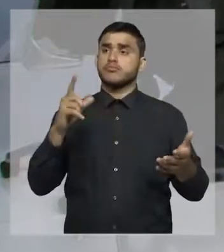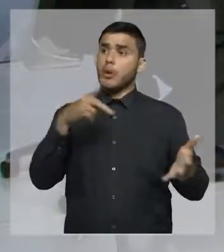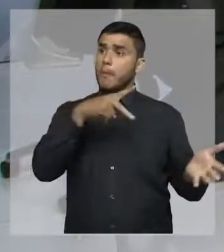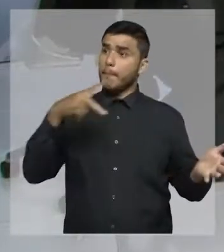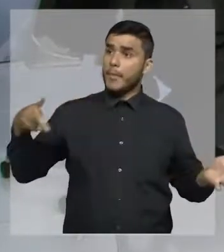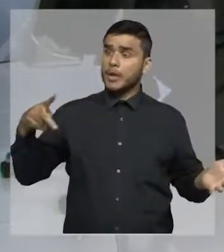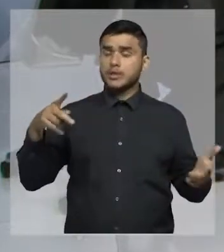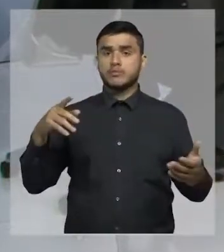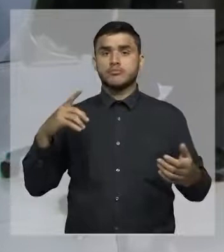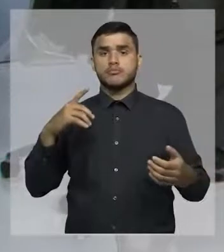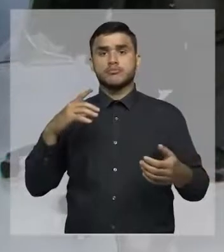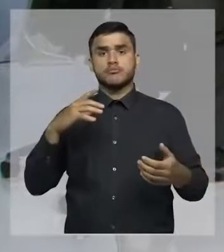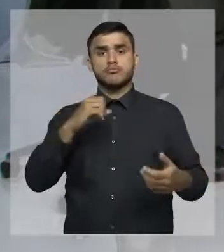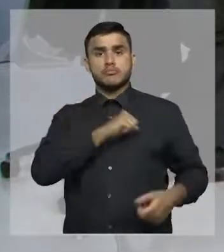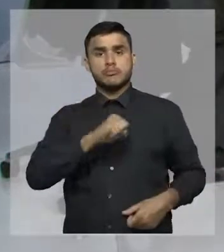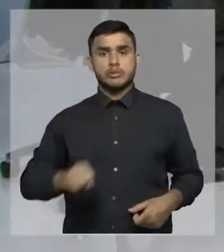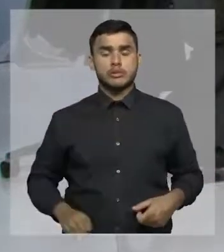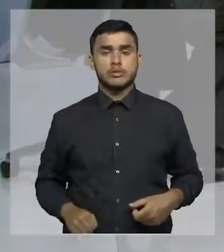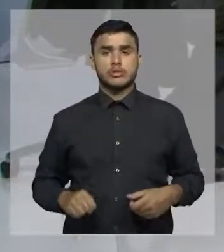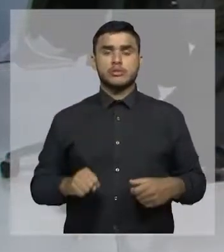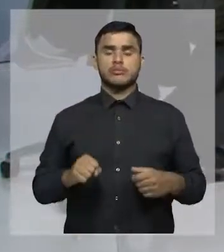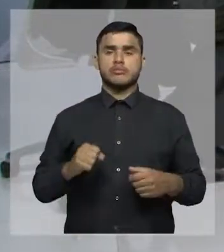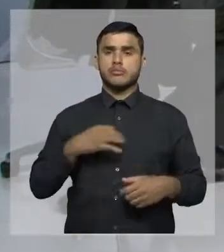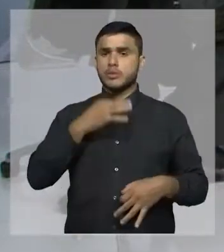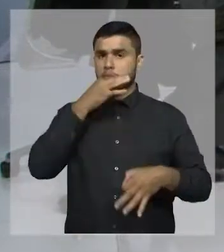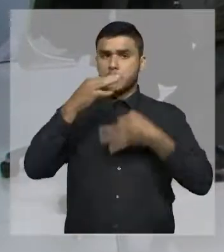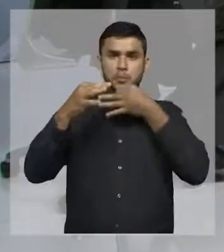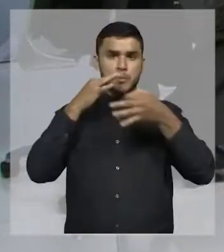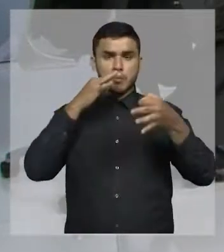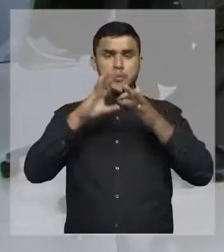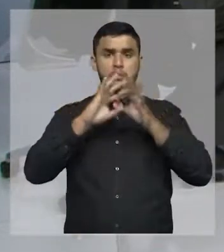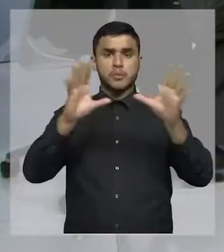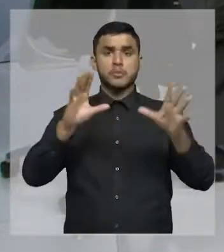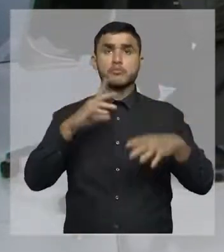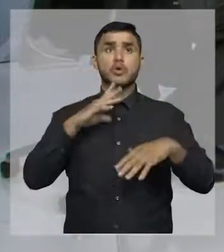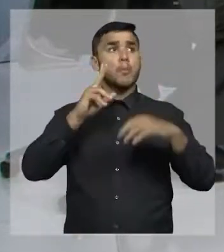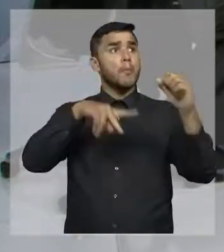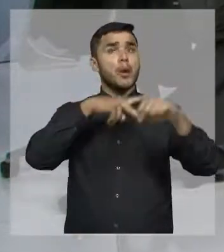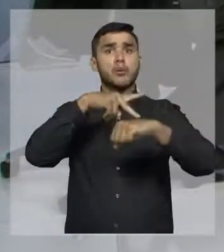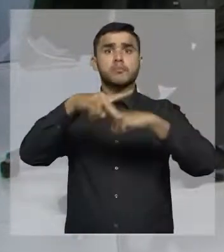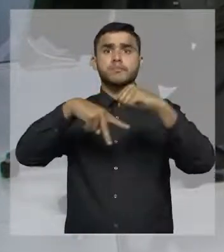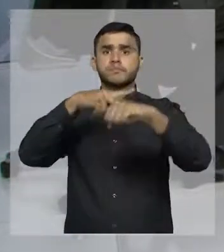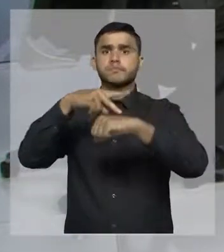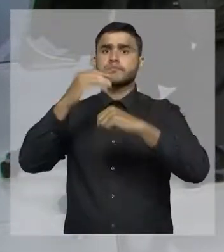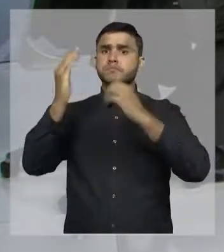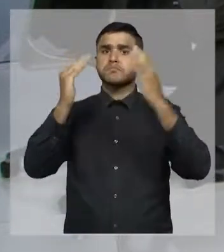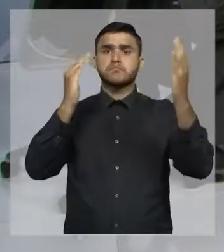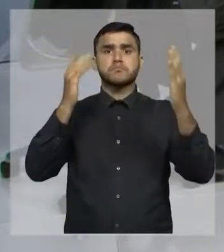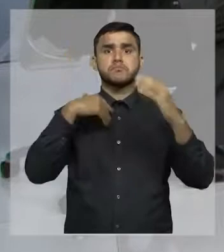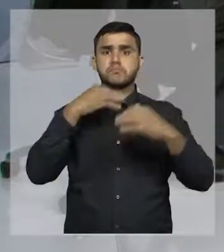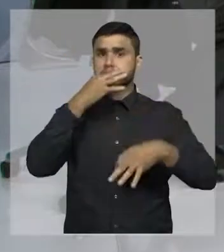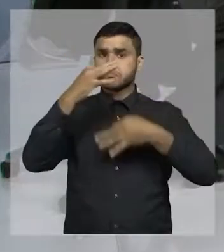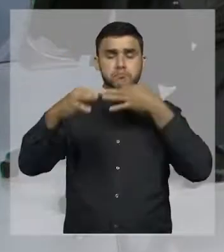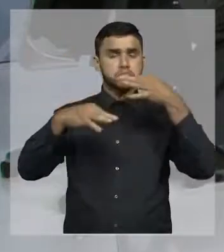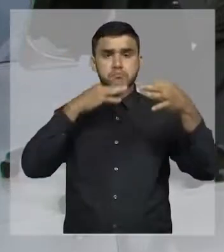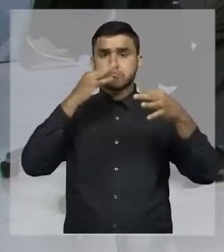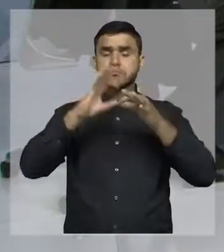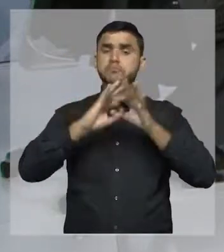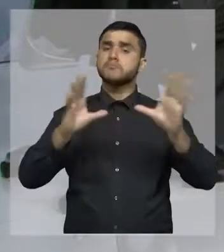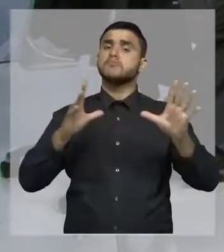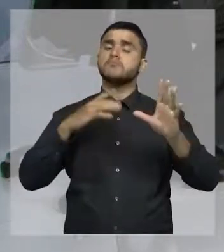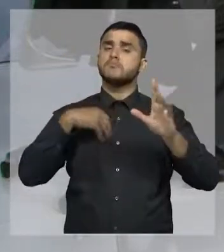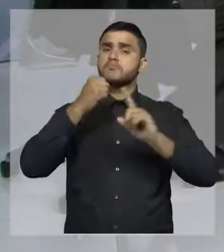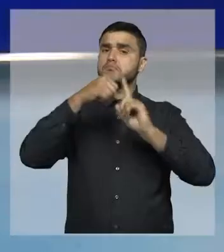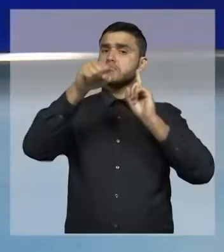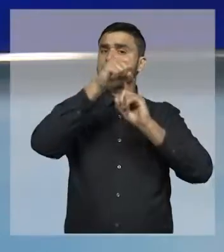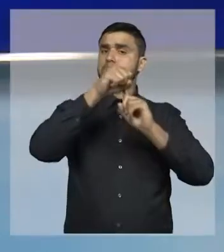eleições majoritárias. As democracias pelo mundo afora, as mais consolidadas, em países com sociedades